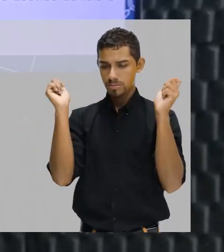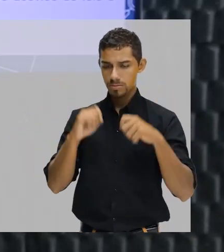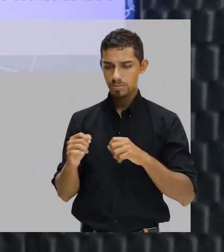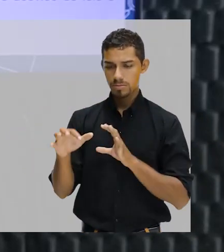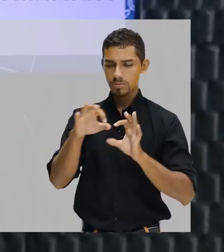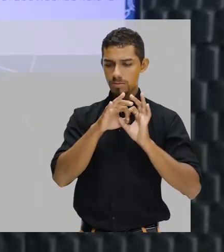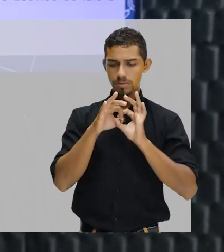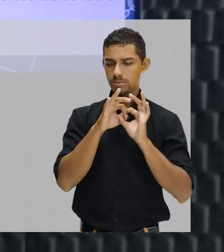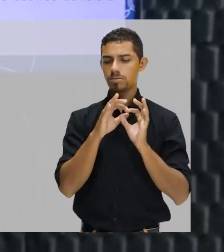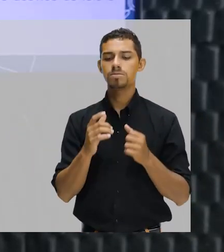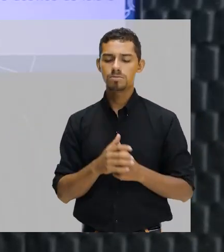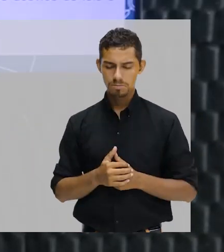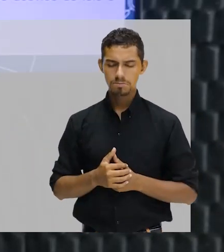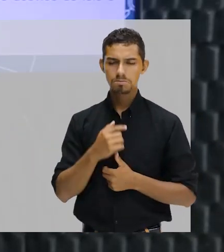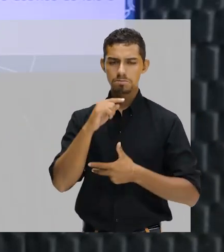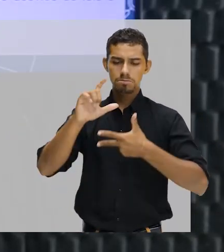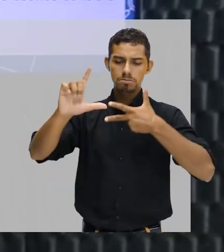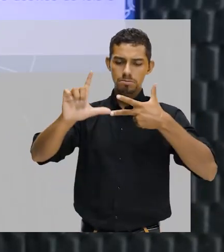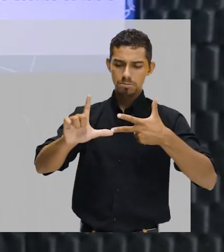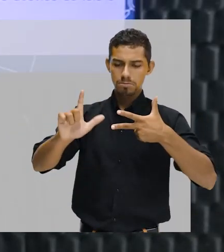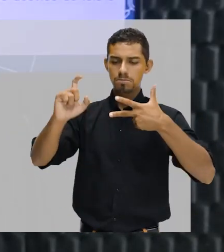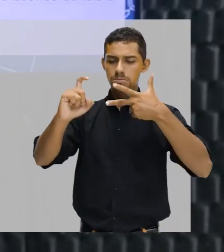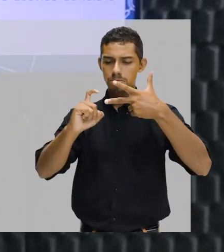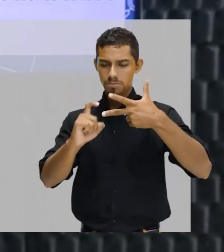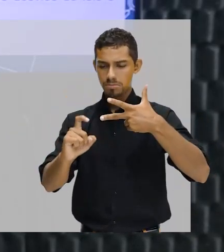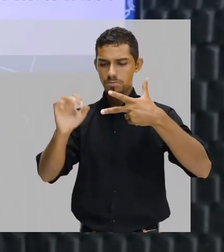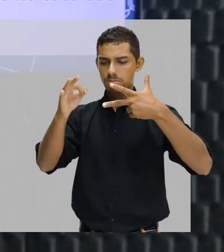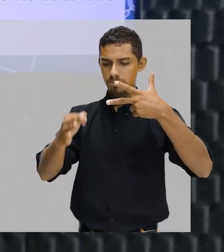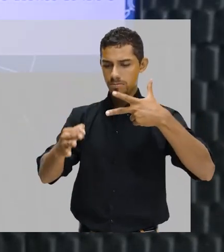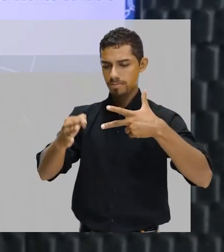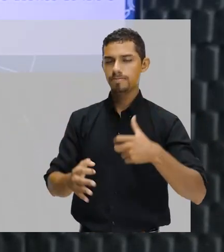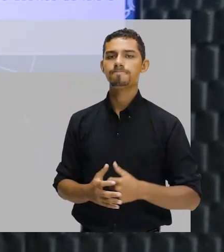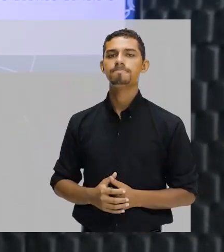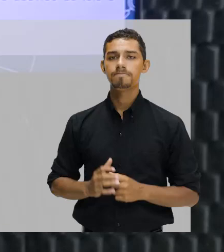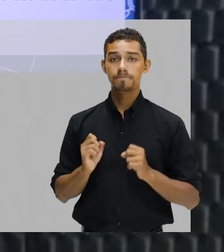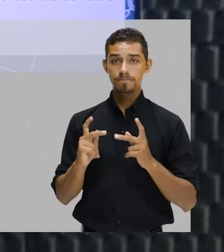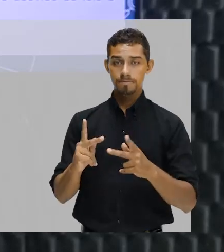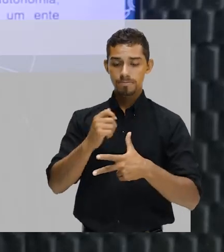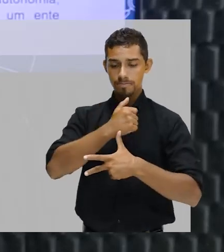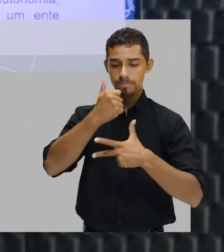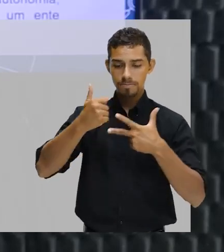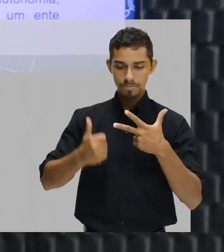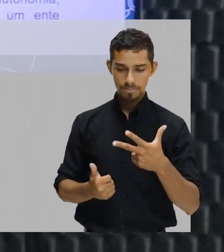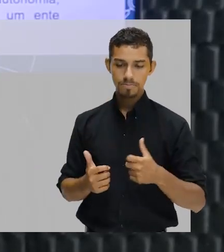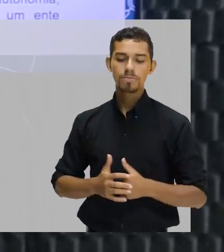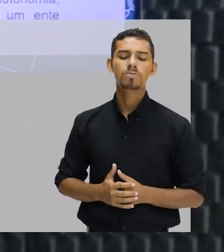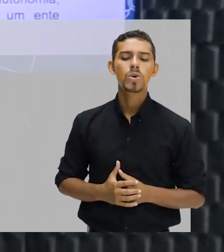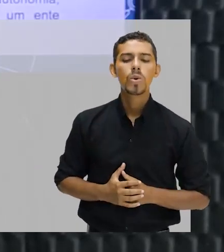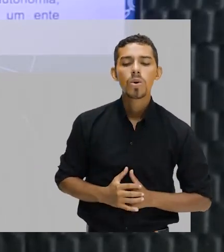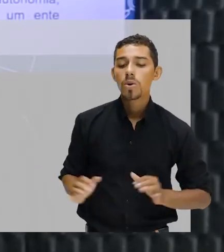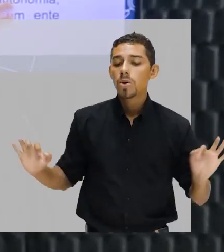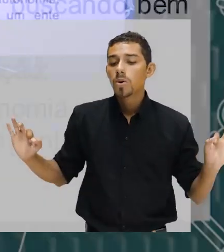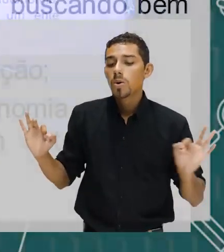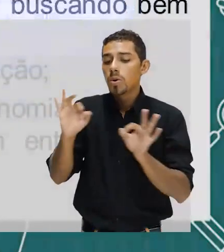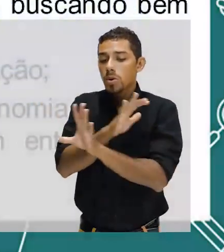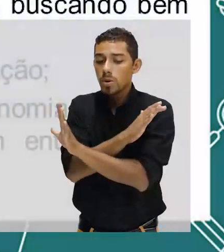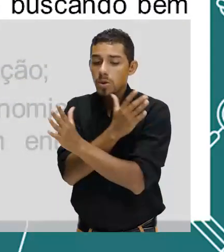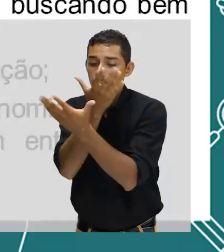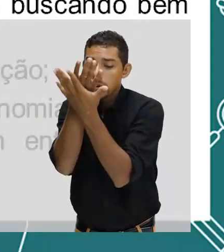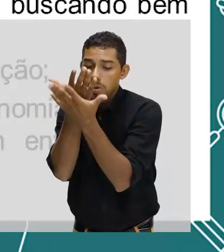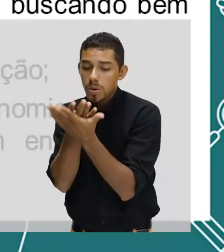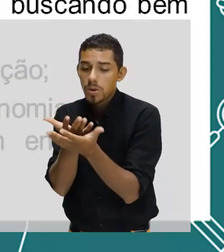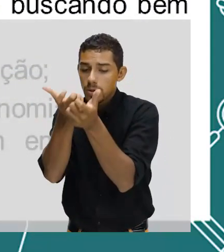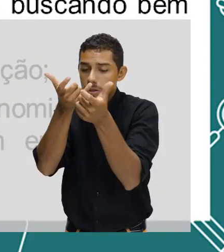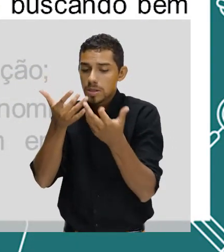entre si, tá certo? Legislativo, executivo e judiciário, tá bom? E para a gente finalizar, a gente não pode deixar de falar